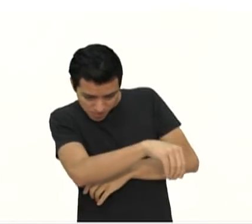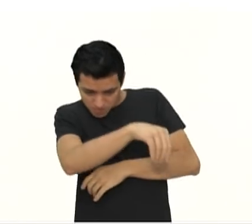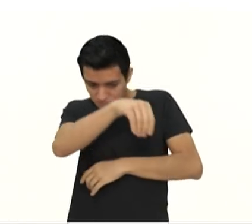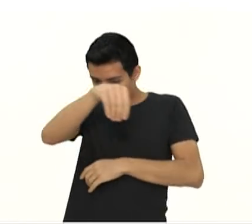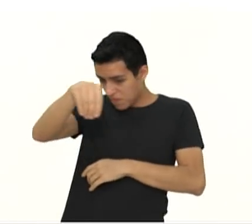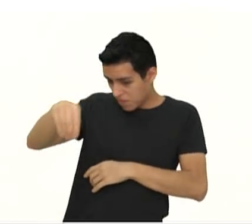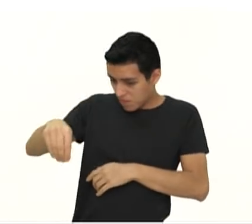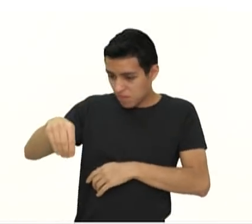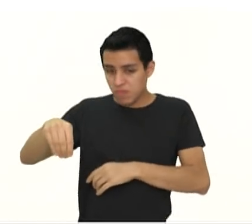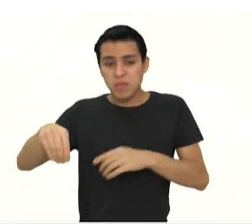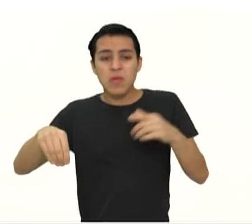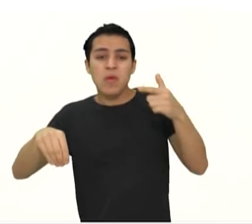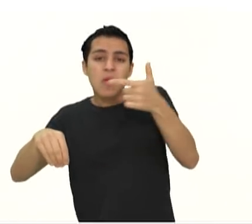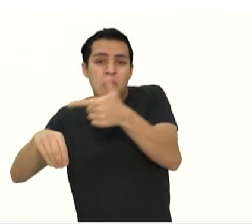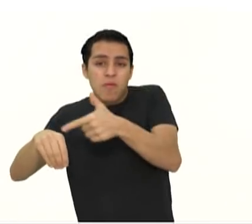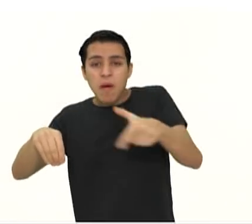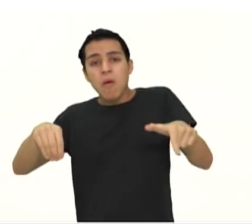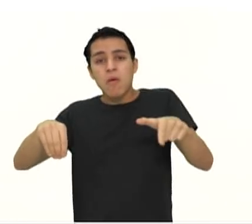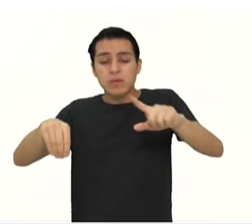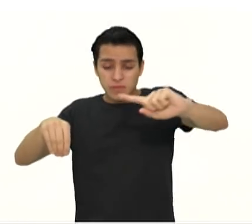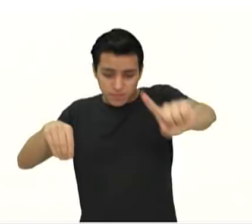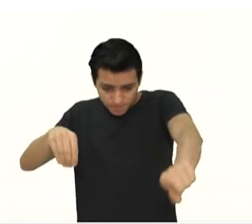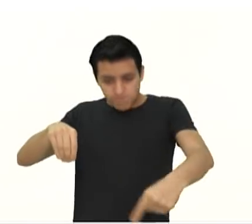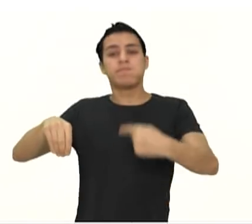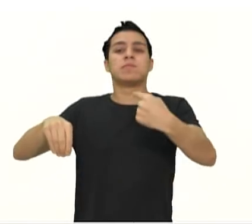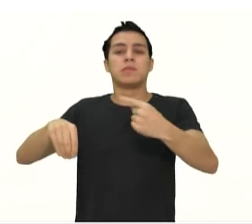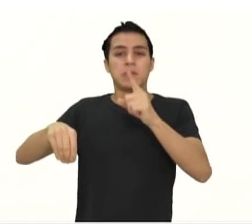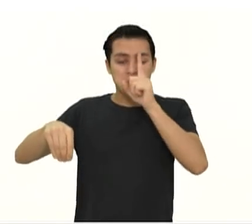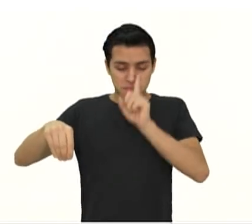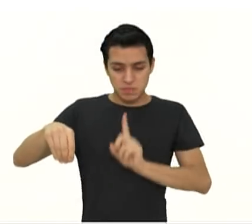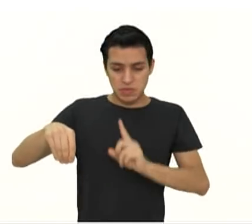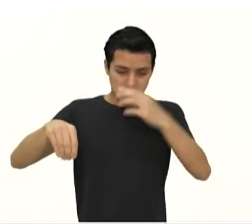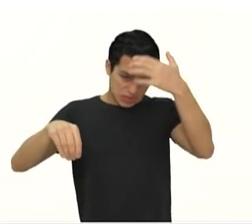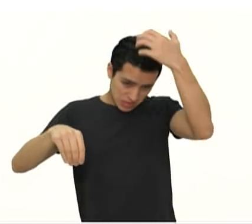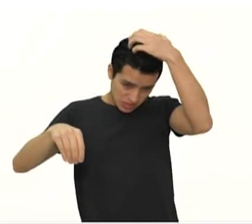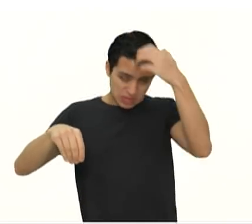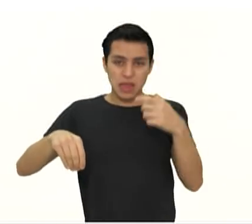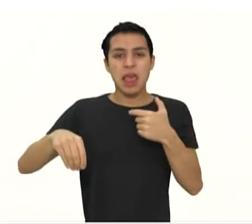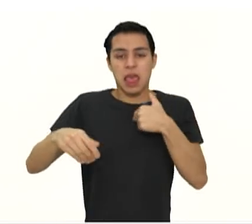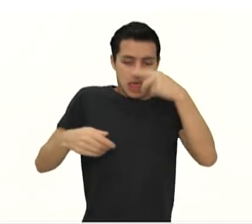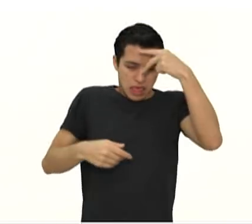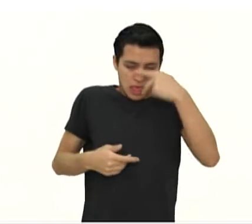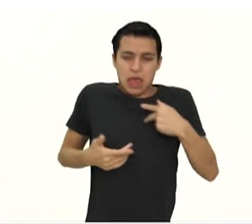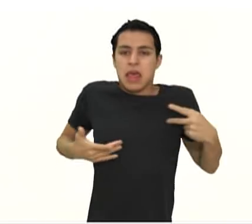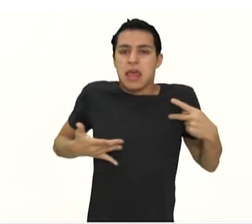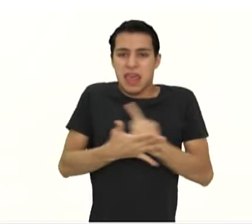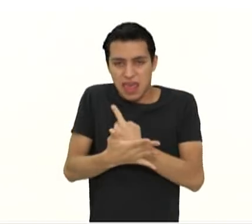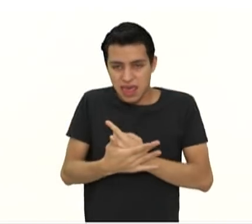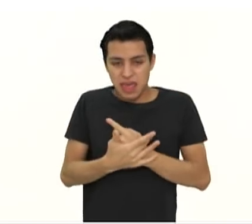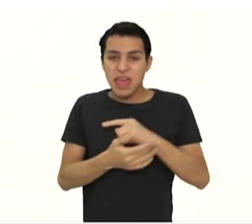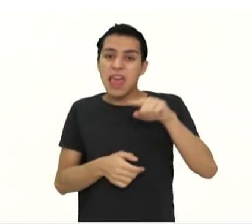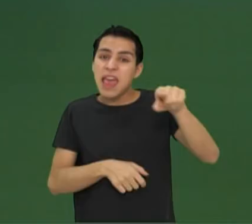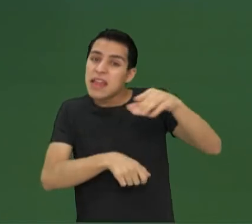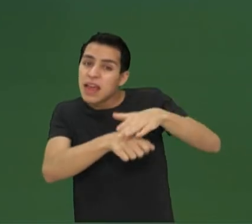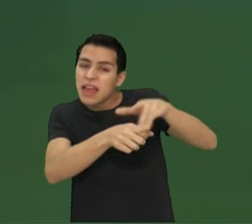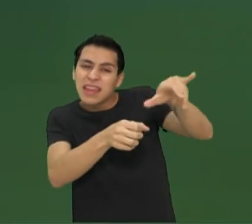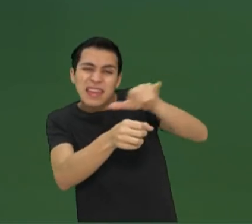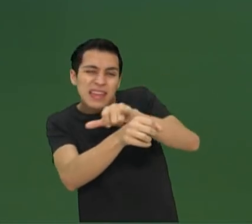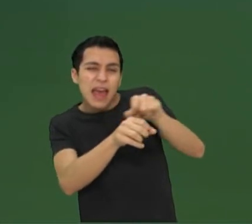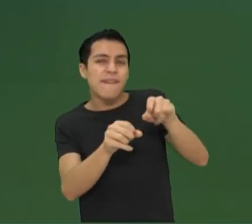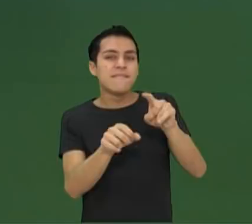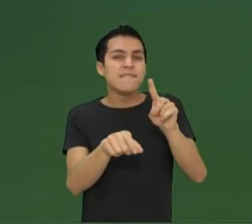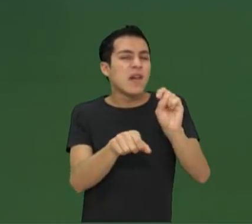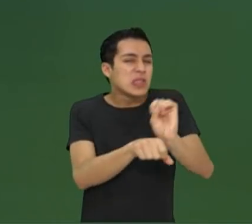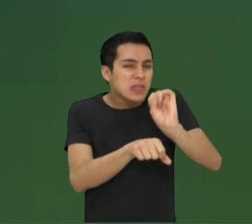fazendo com que uma outra ameace o rei. Então, você movimentou, fez uma jogada errada, que a outra peça do adversário